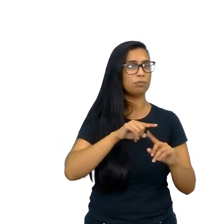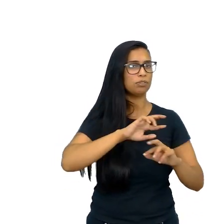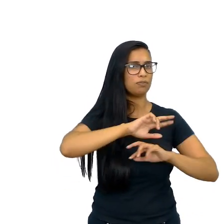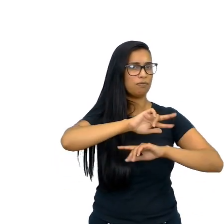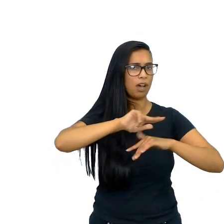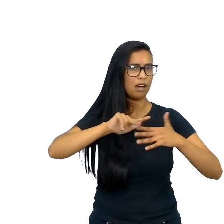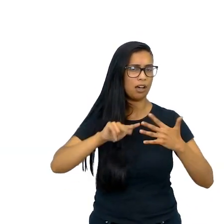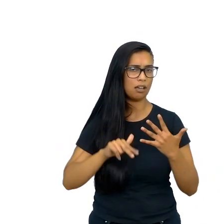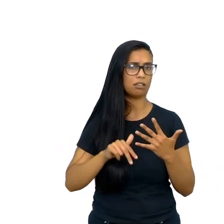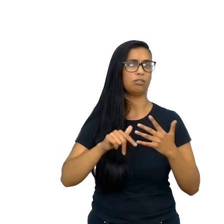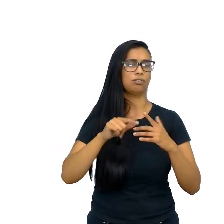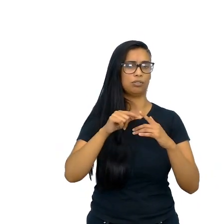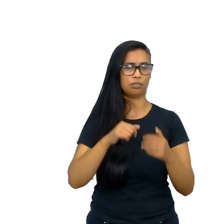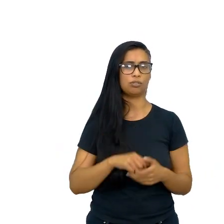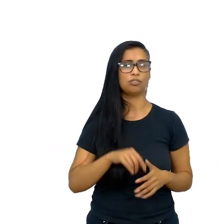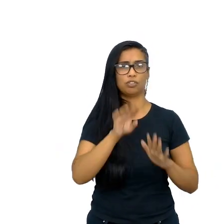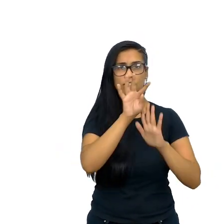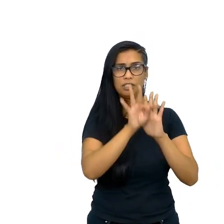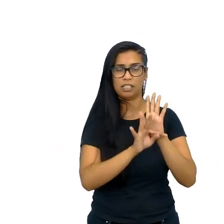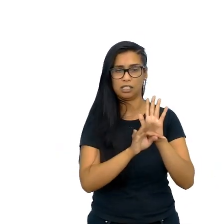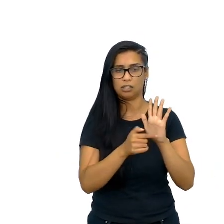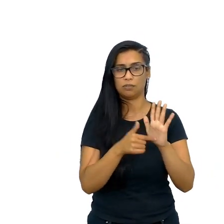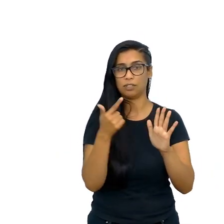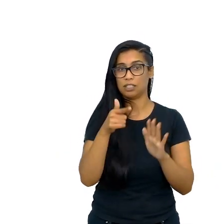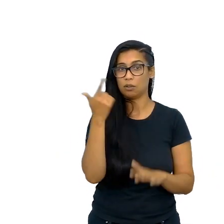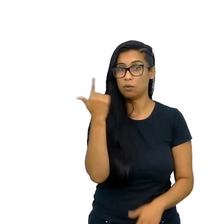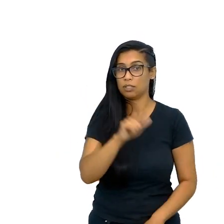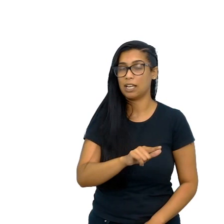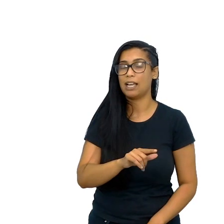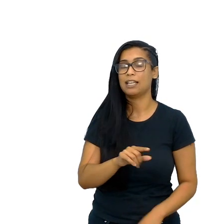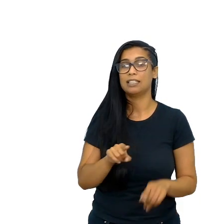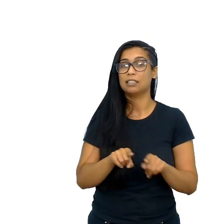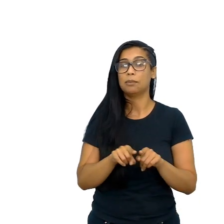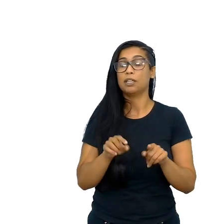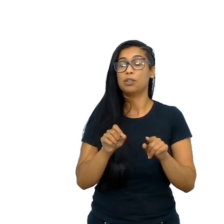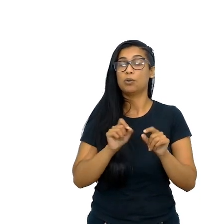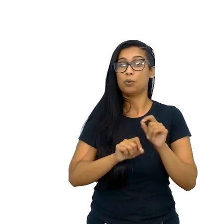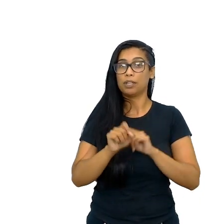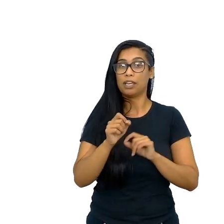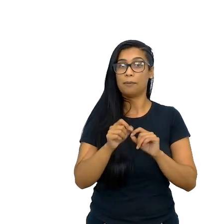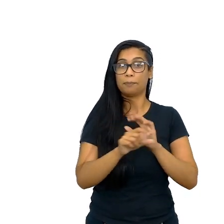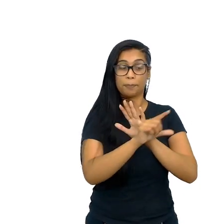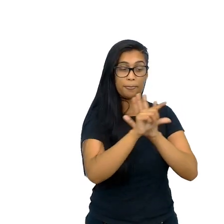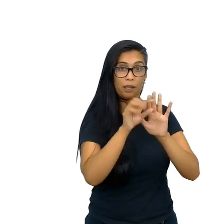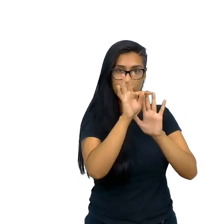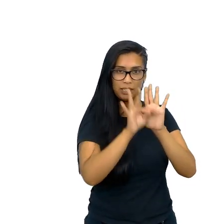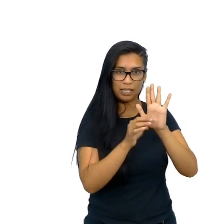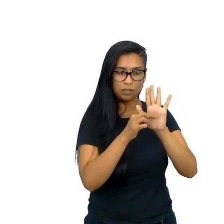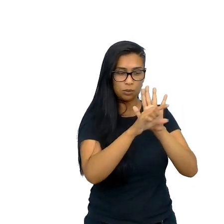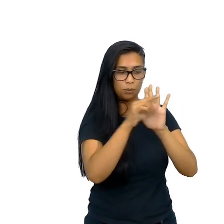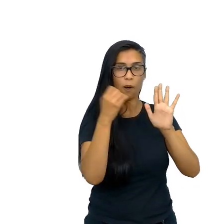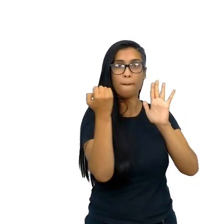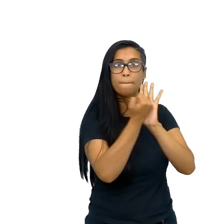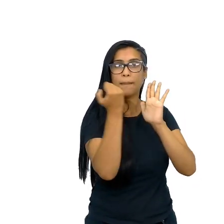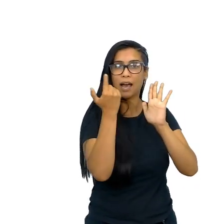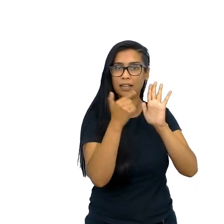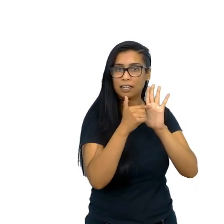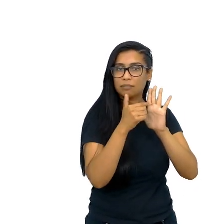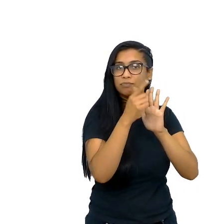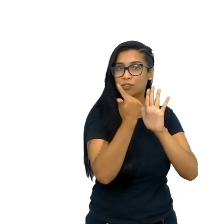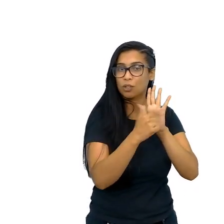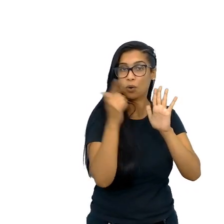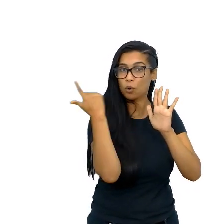também hoje de marcar textos, e aí nós temos que pensar, né, o que são práticas baseadas em evidências e de